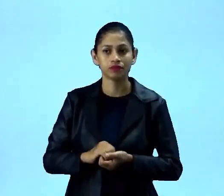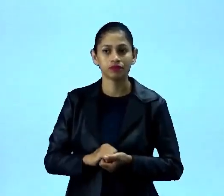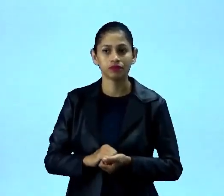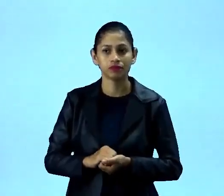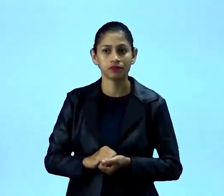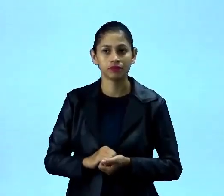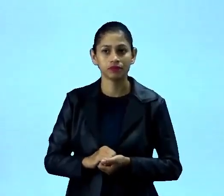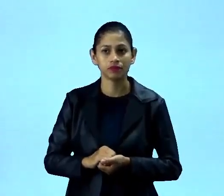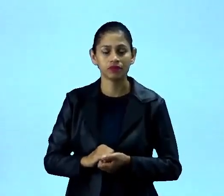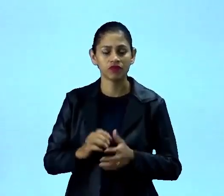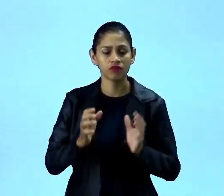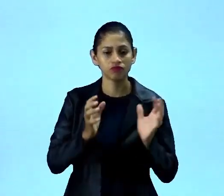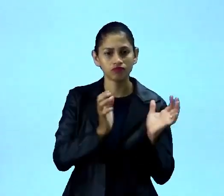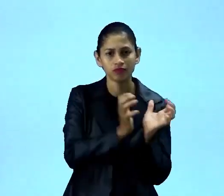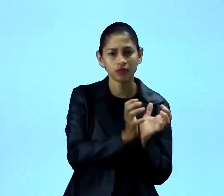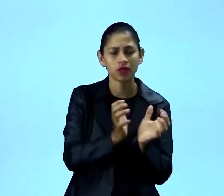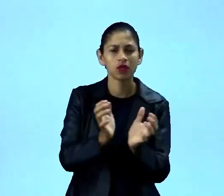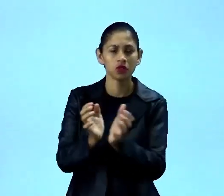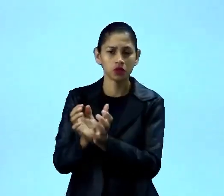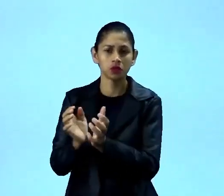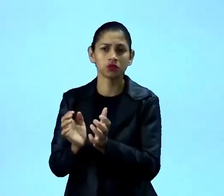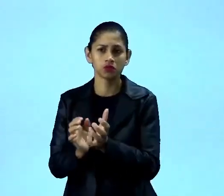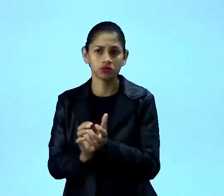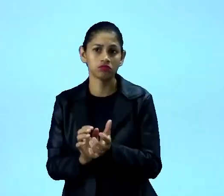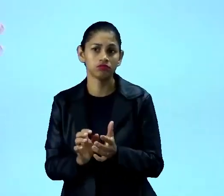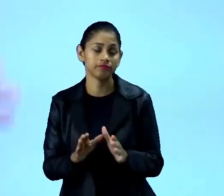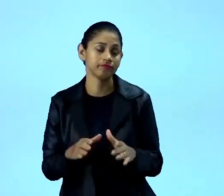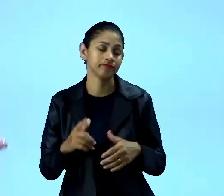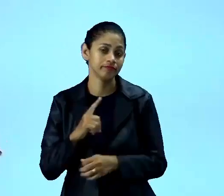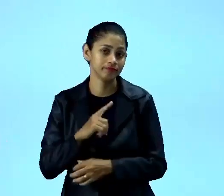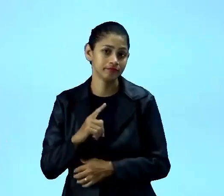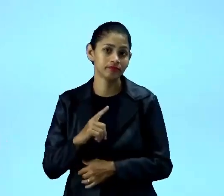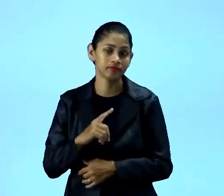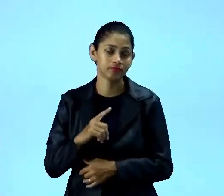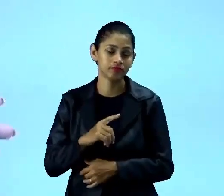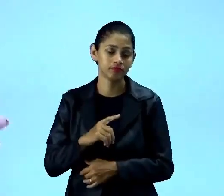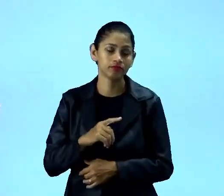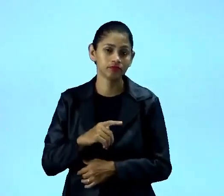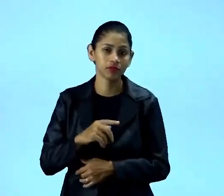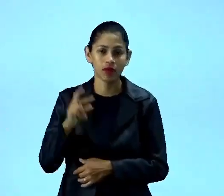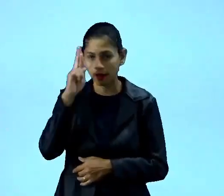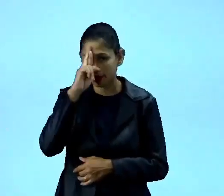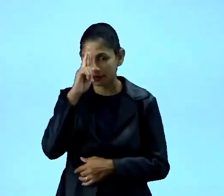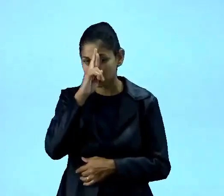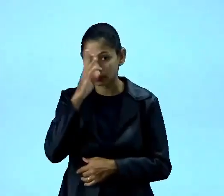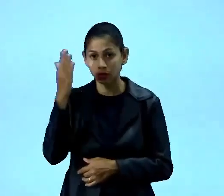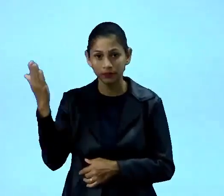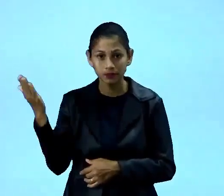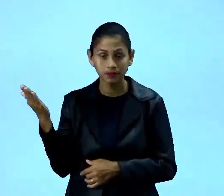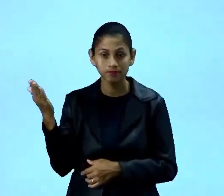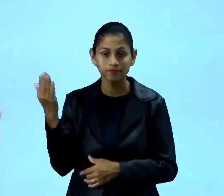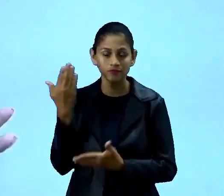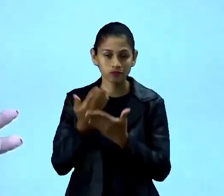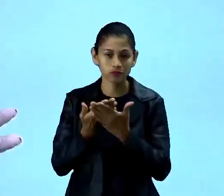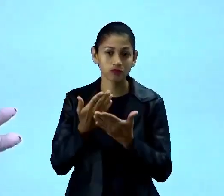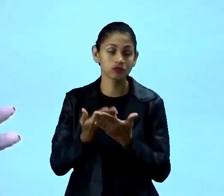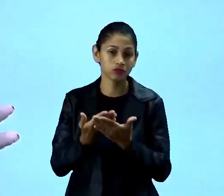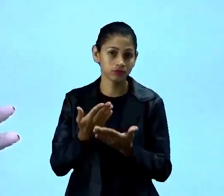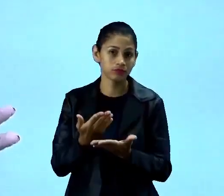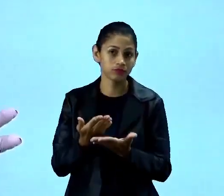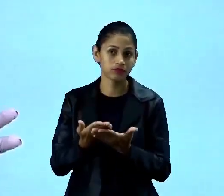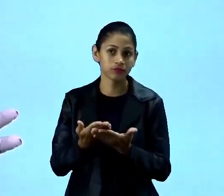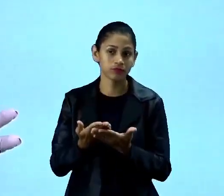né? De grupos fascistas, né? Neonazistas. Então, acaba que a história do Hitler acaba sendo estudada de maneira